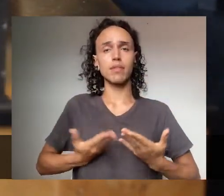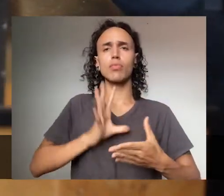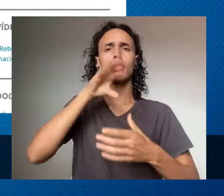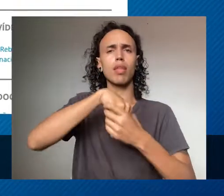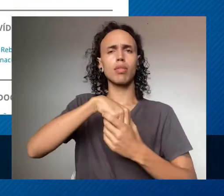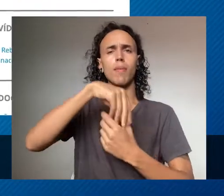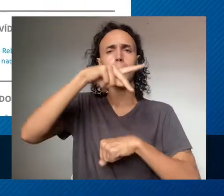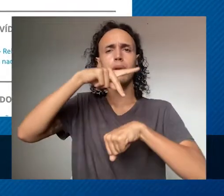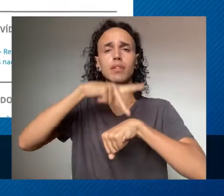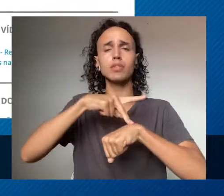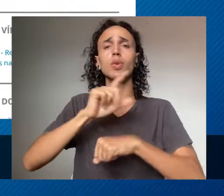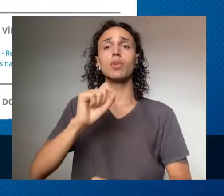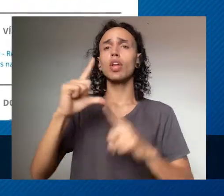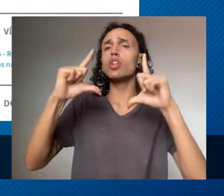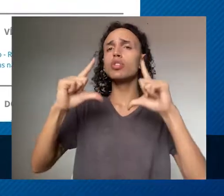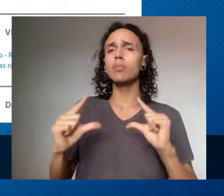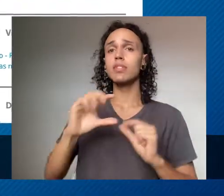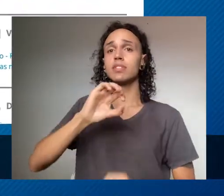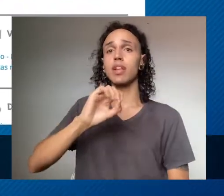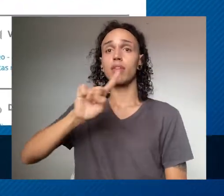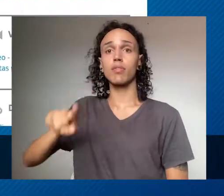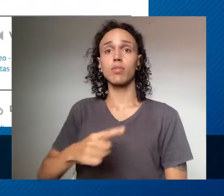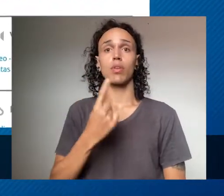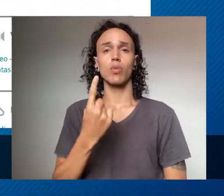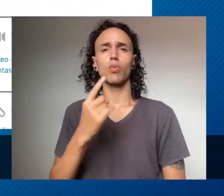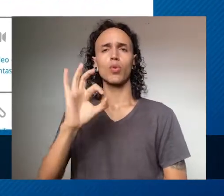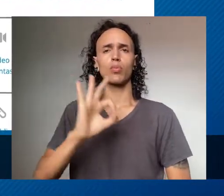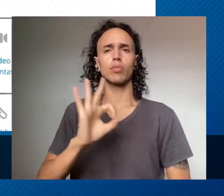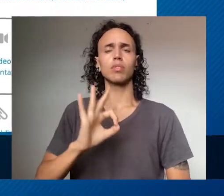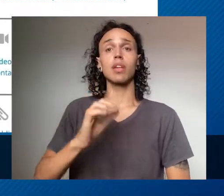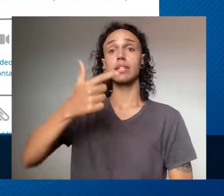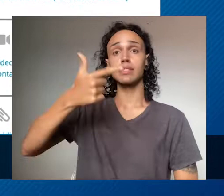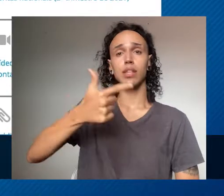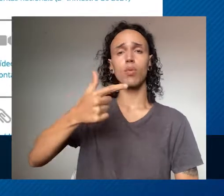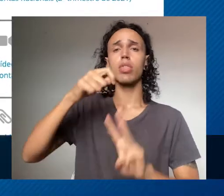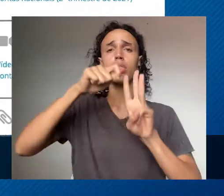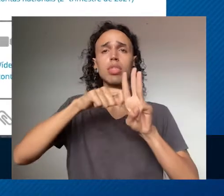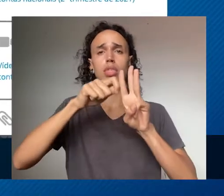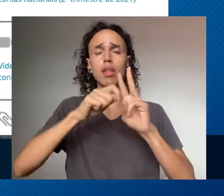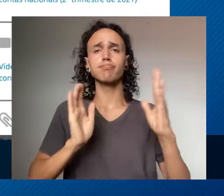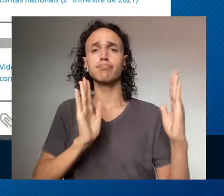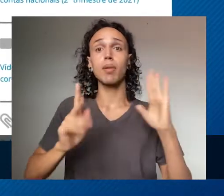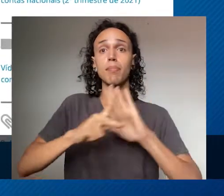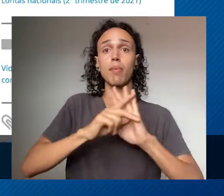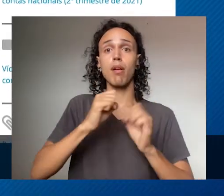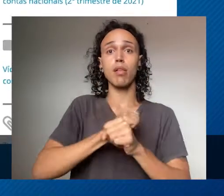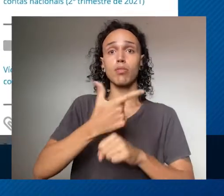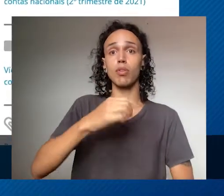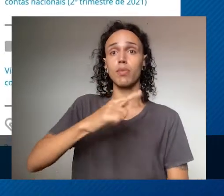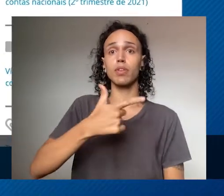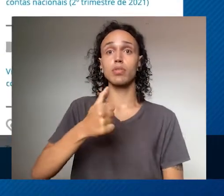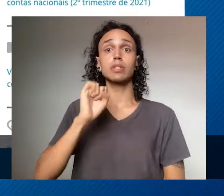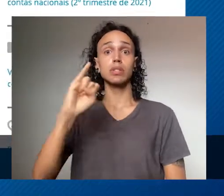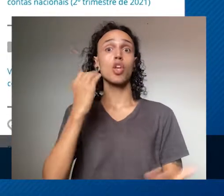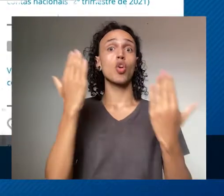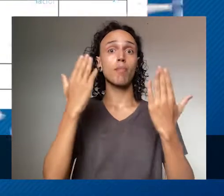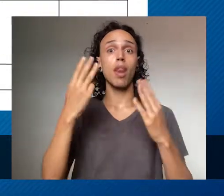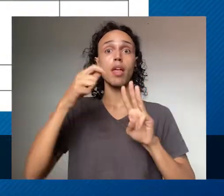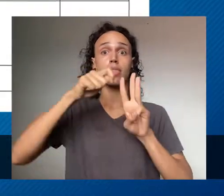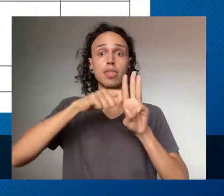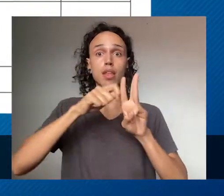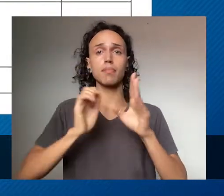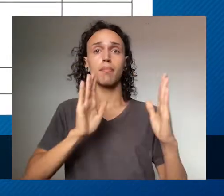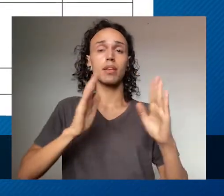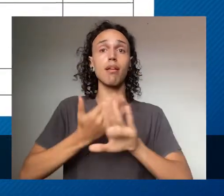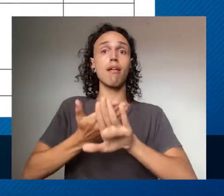país, recuou 0,1% no segundo trimestre de 2021, na comparação com os 3